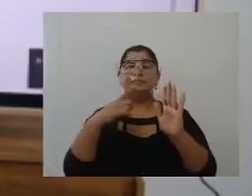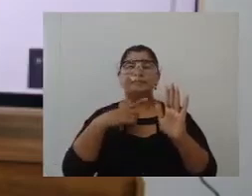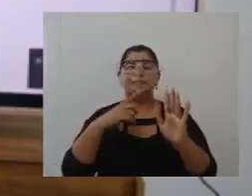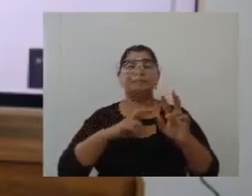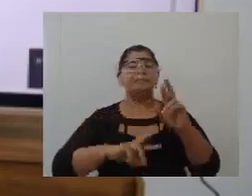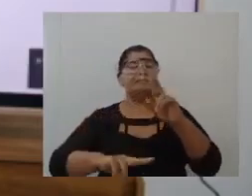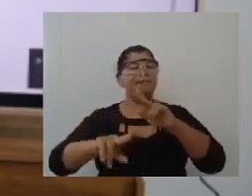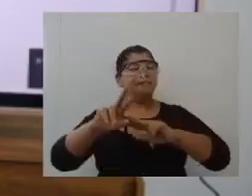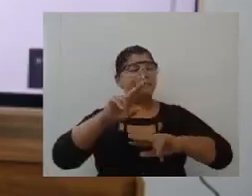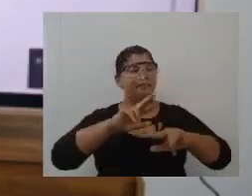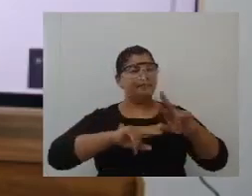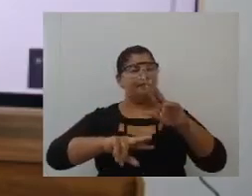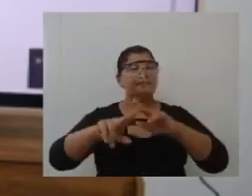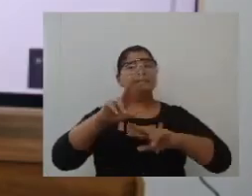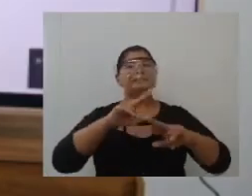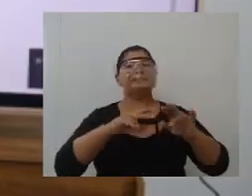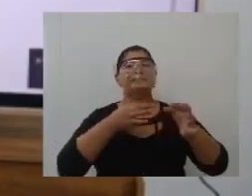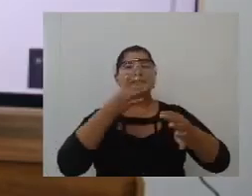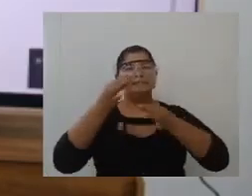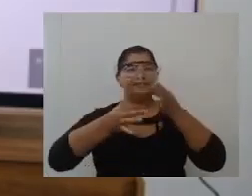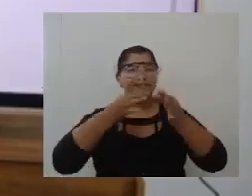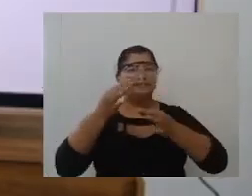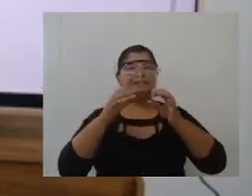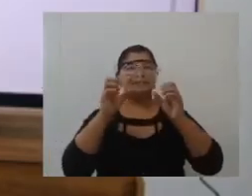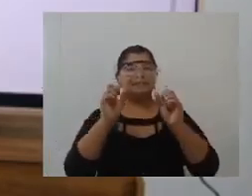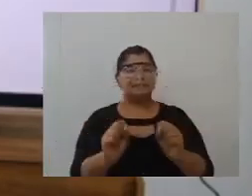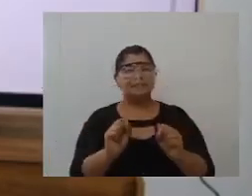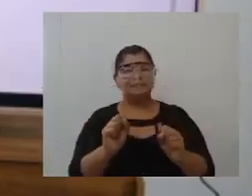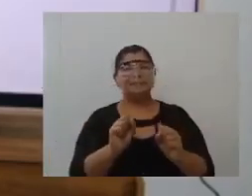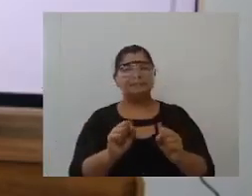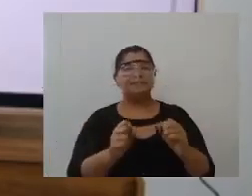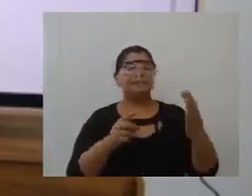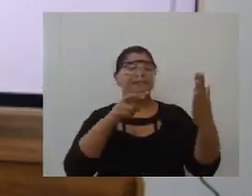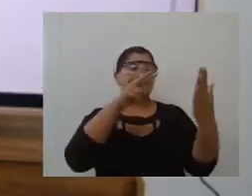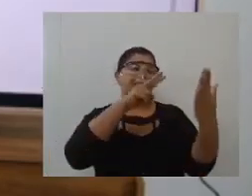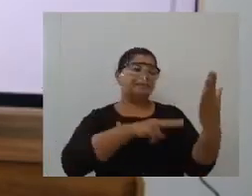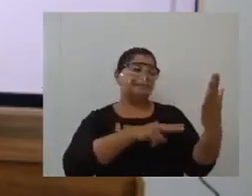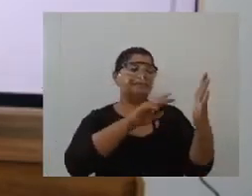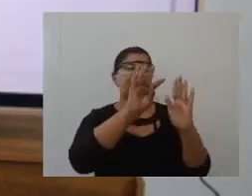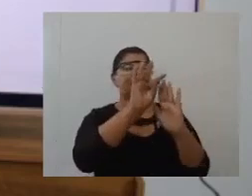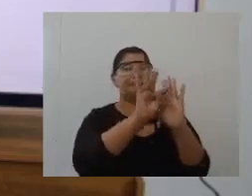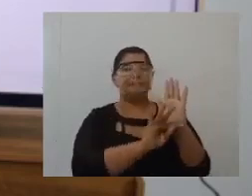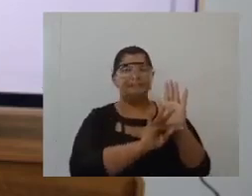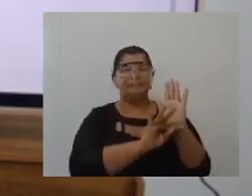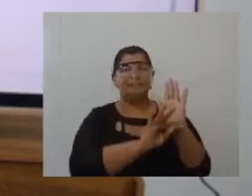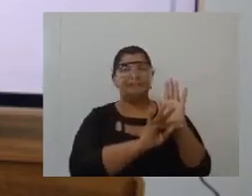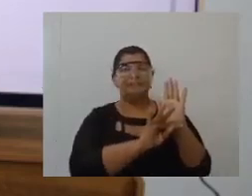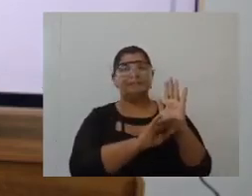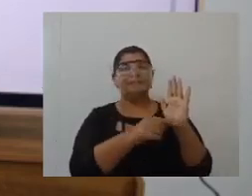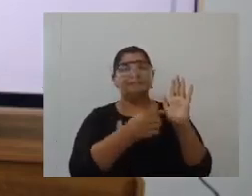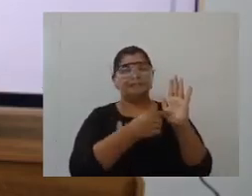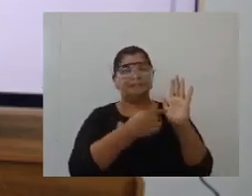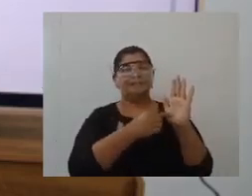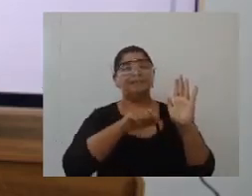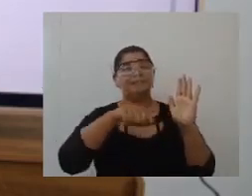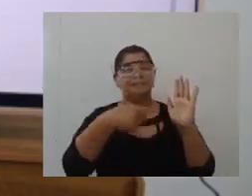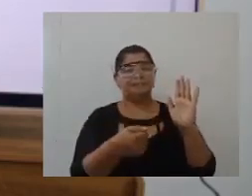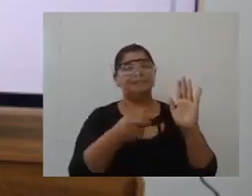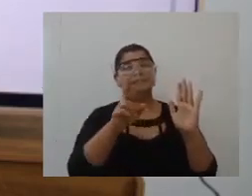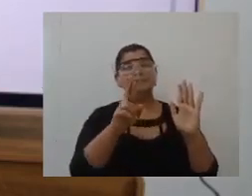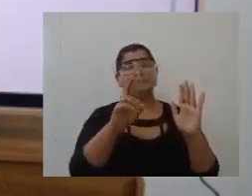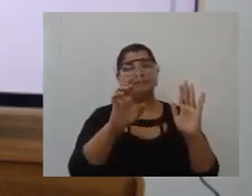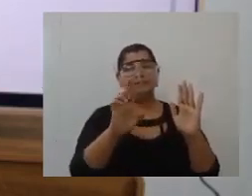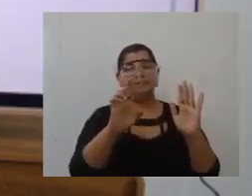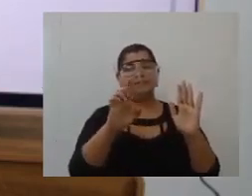de reações que você pode ter diante de uma produção textual, e isso é a réplica, é